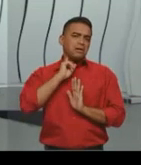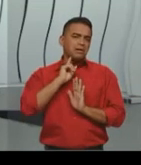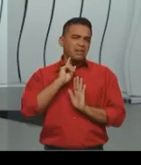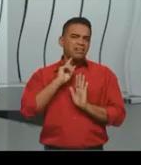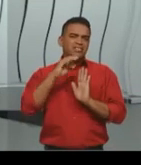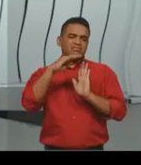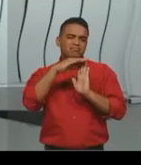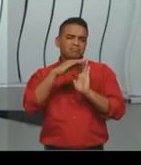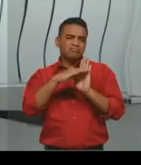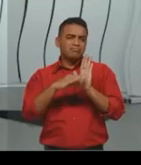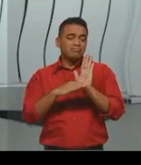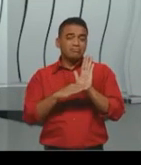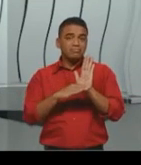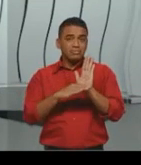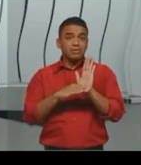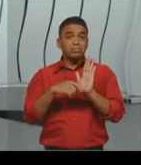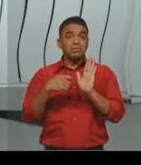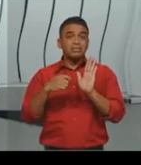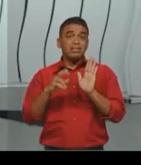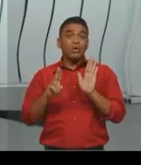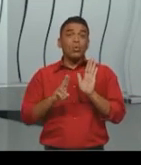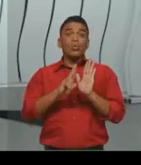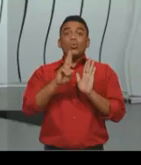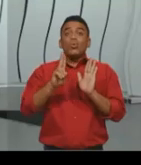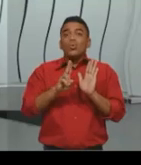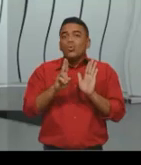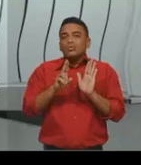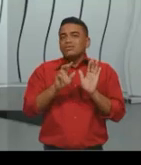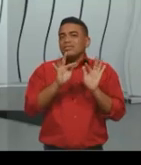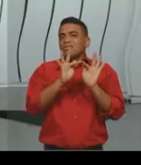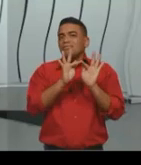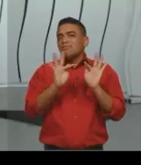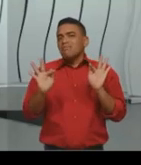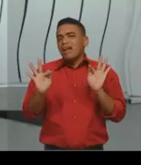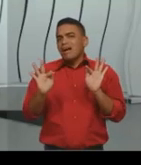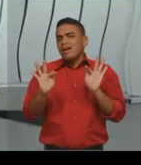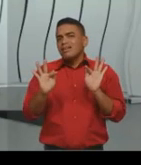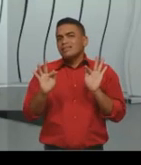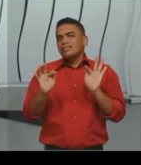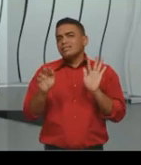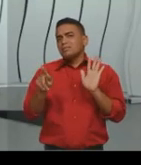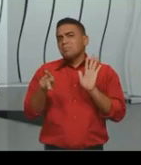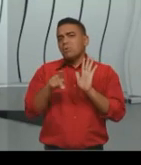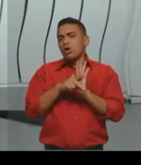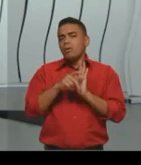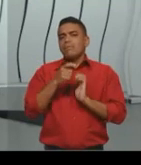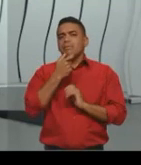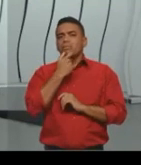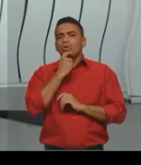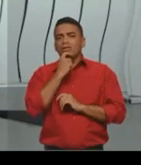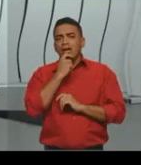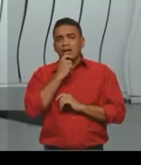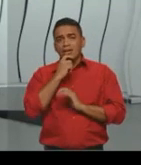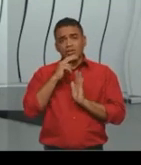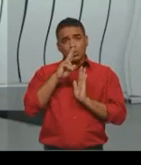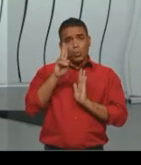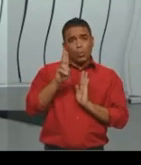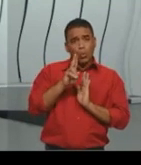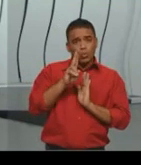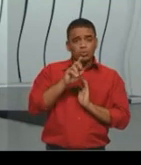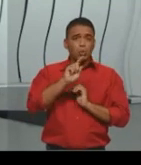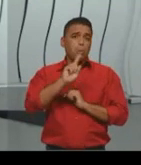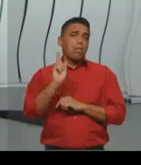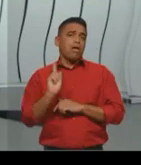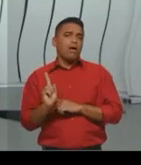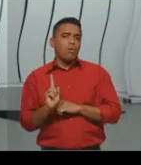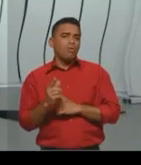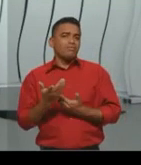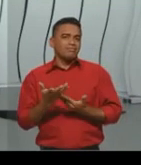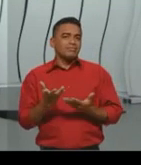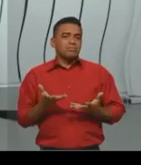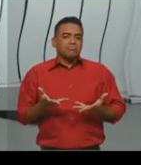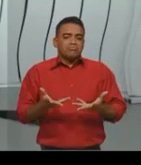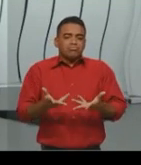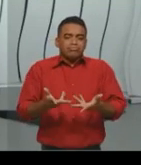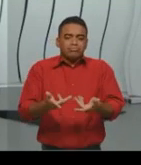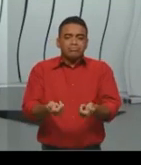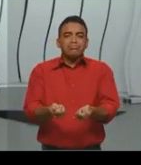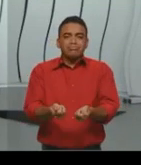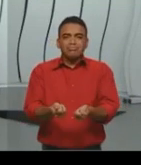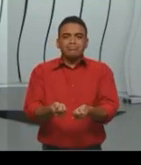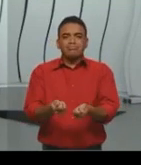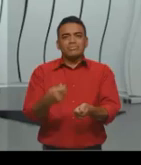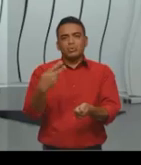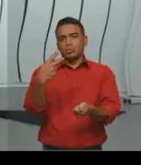uma coisa no uso. Então, uma das frases mais importantes da língua inglesa é no uso e para o uso. Tá? Todas as habilidades